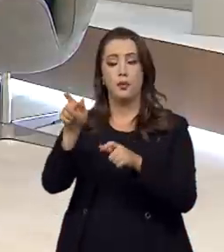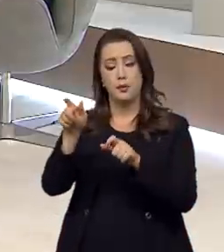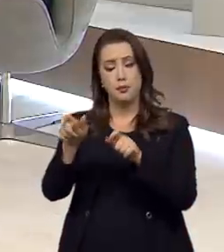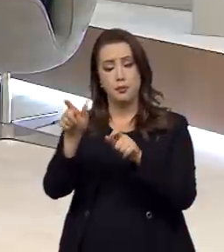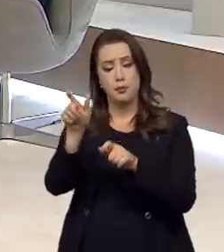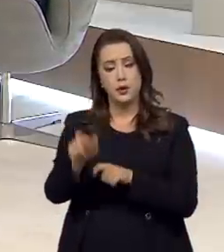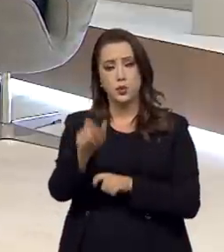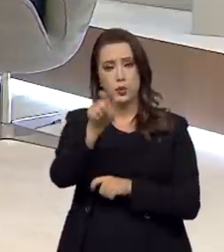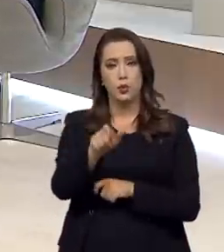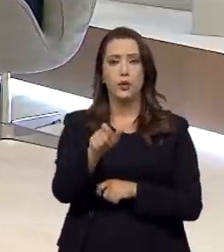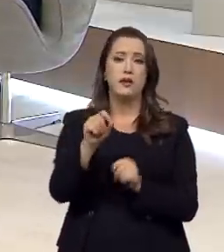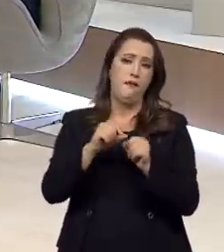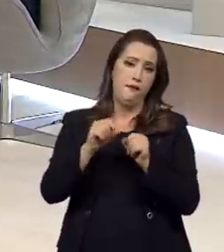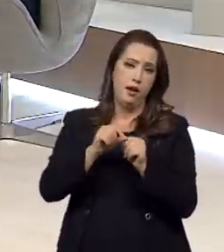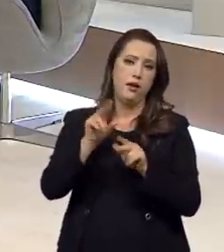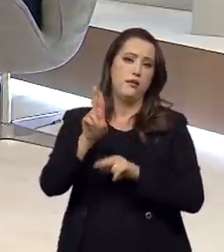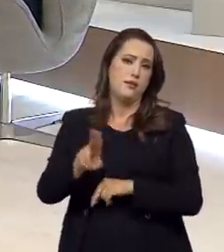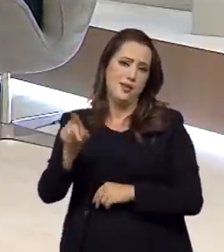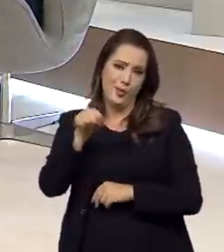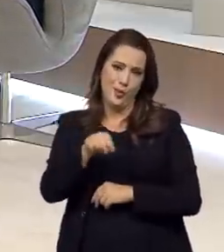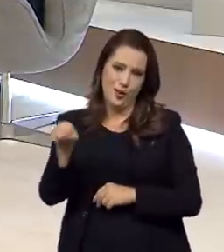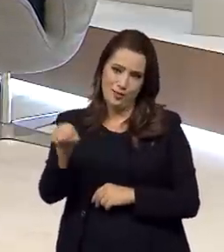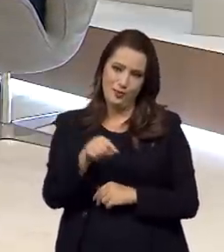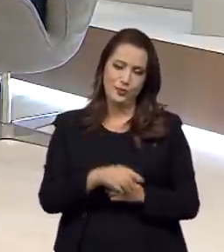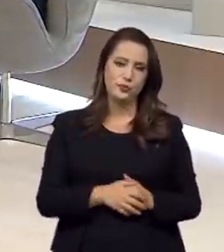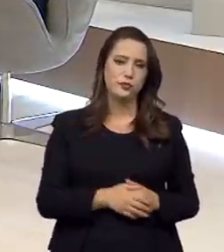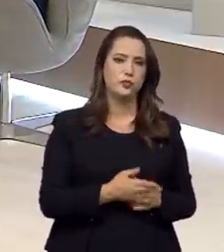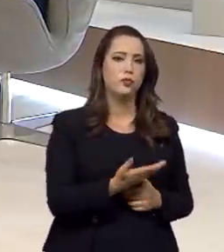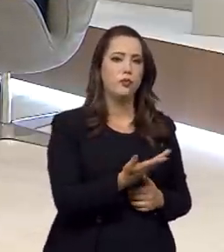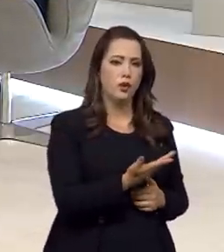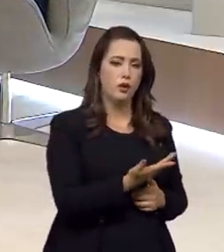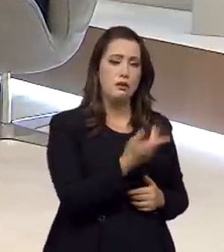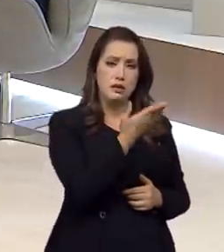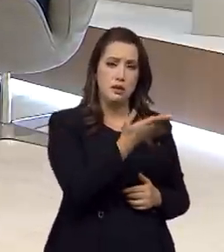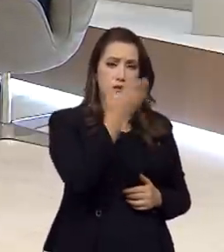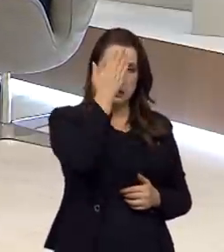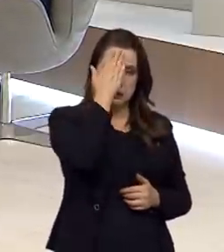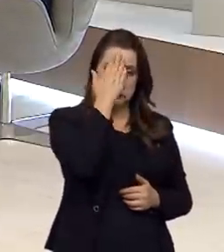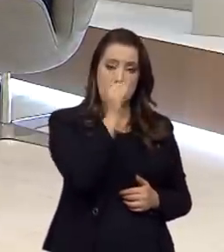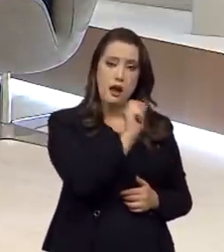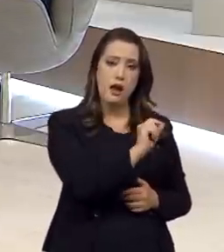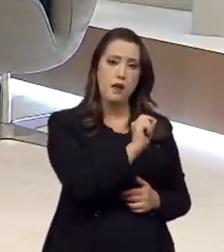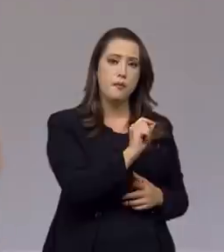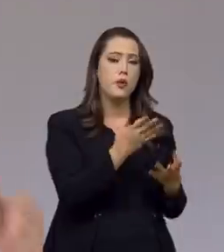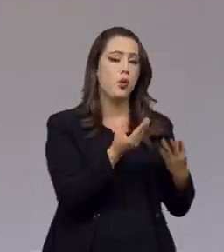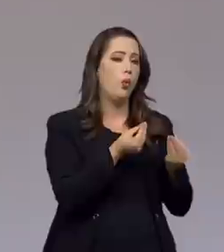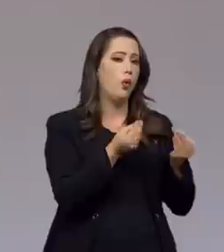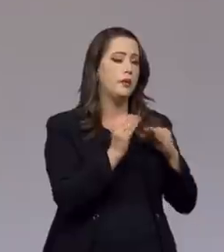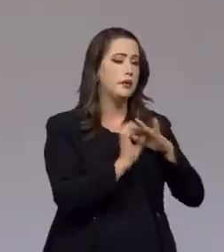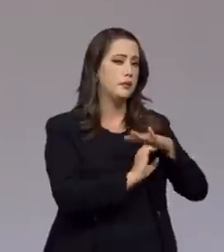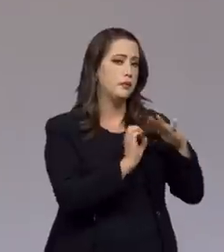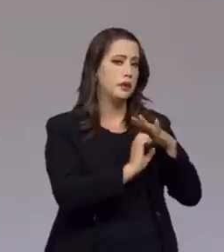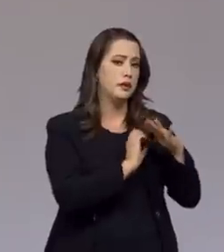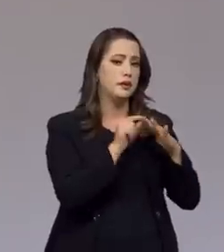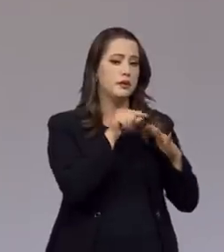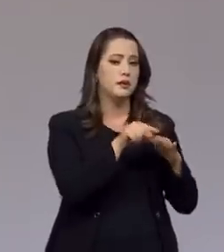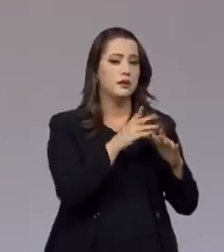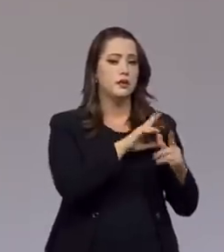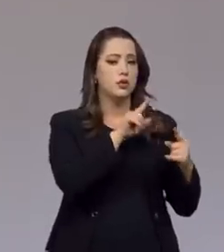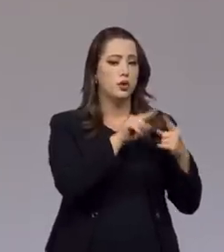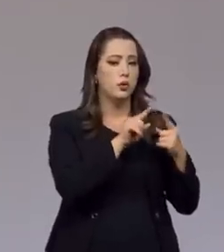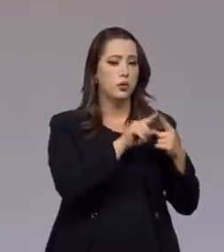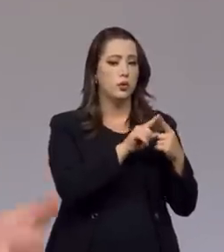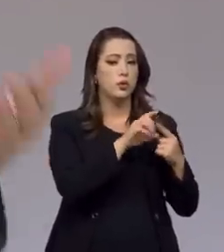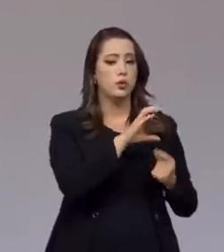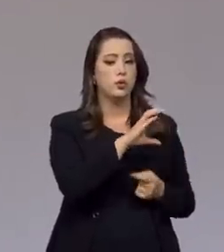agora o senhor tem essa essa essa expertise práxis aí no mundo privado em relação ao crédito de